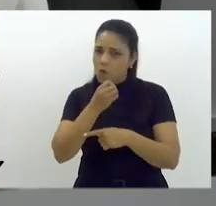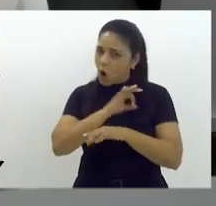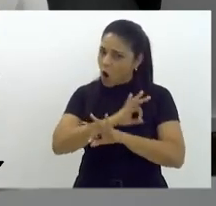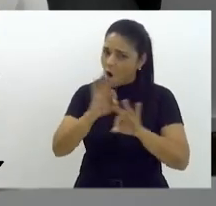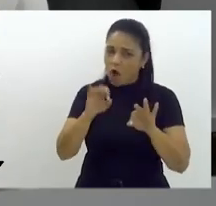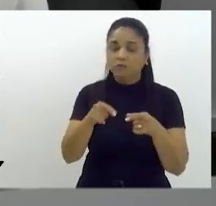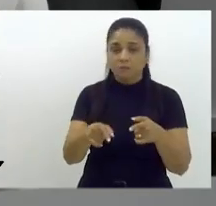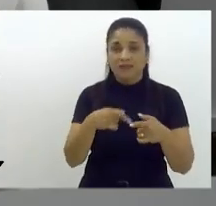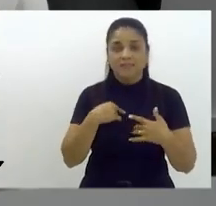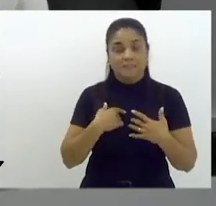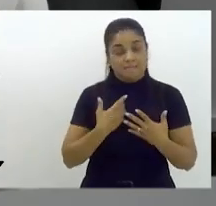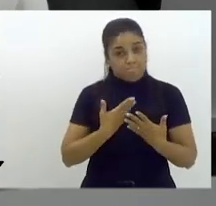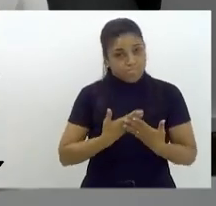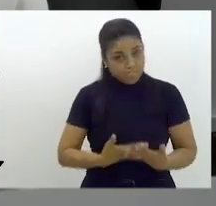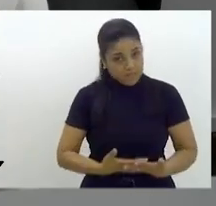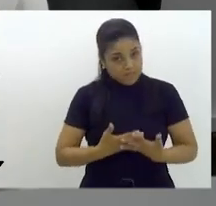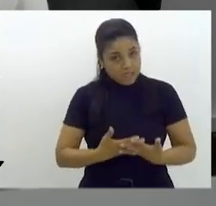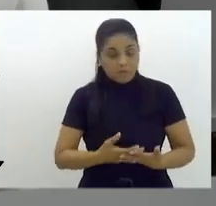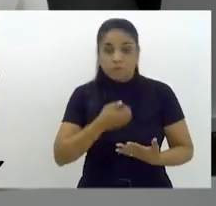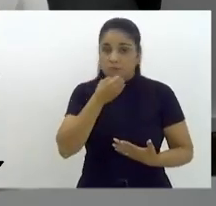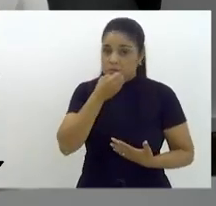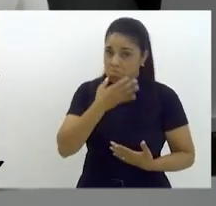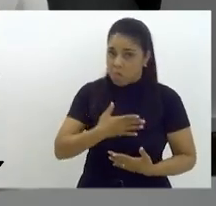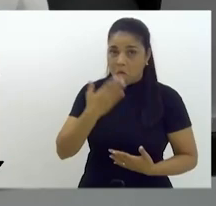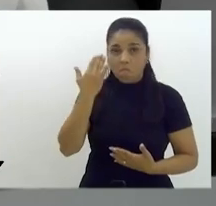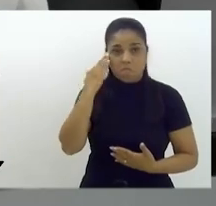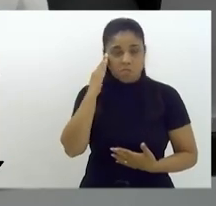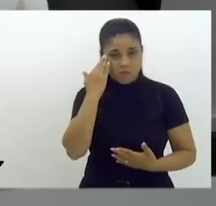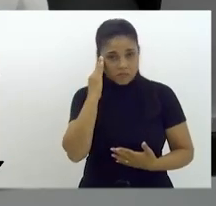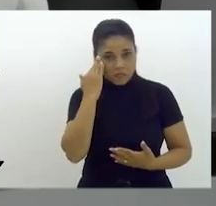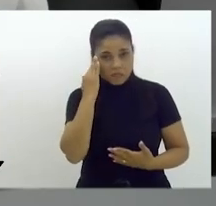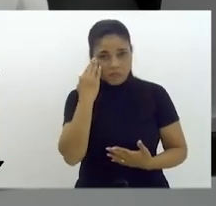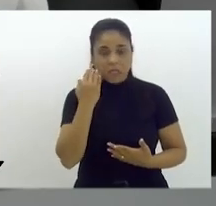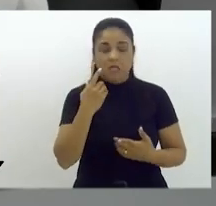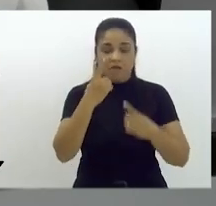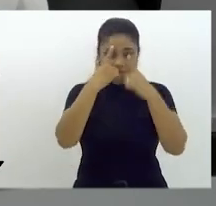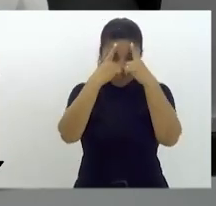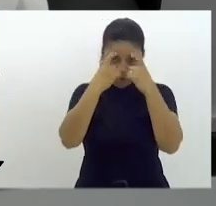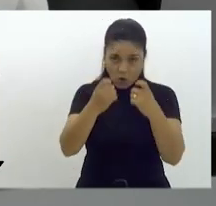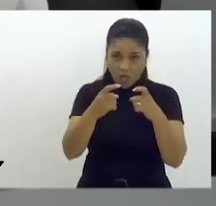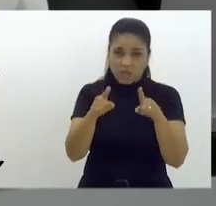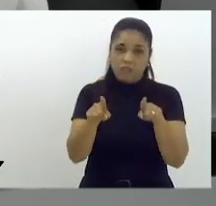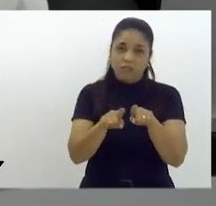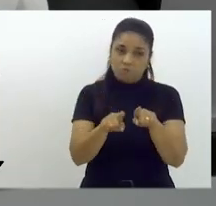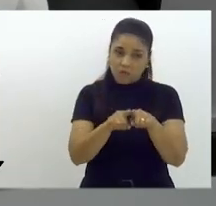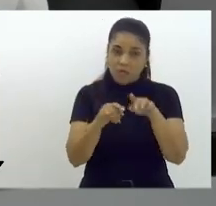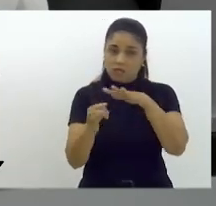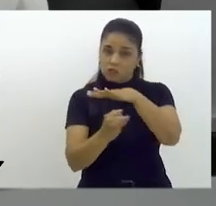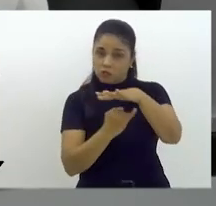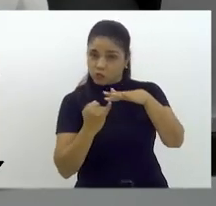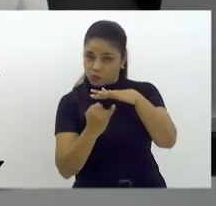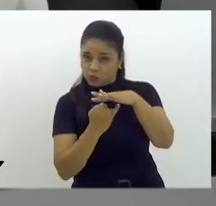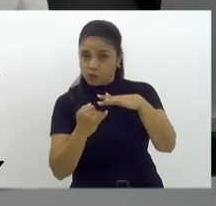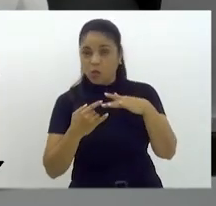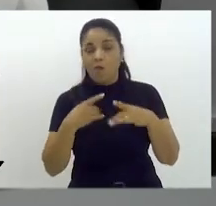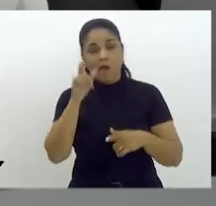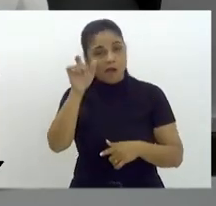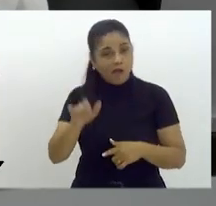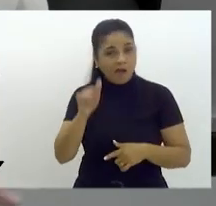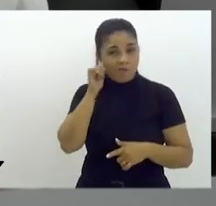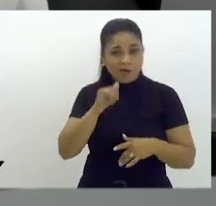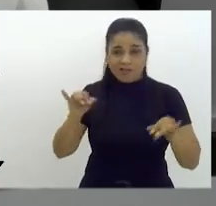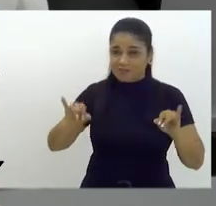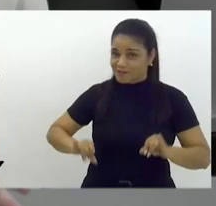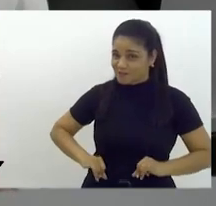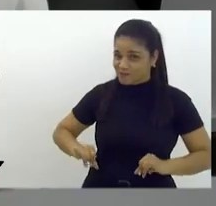pesado de assistir mas é muito bom para a gente entender como há uma violência institucional também eu que a mulher sofre para relatar